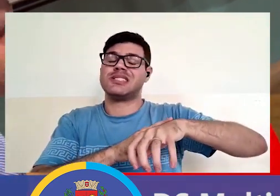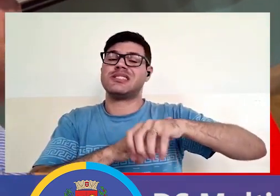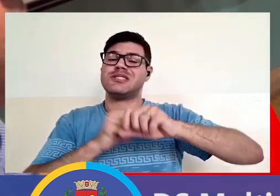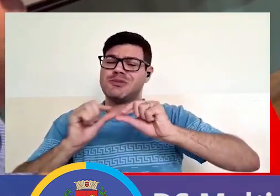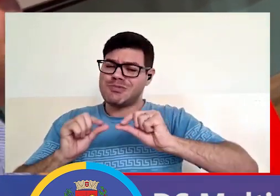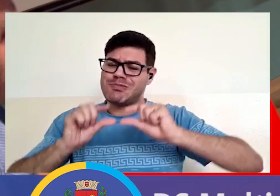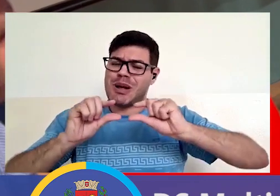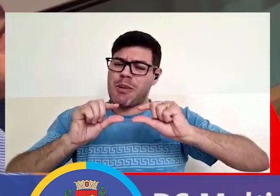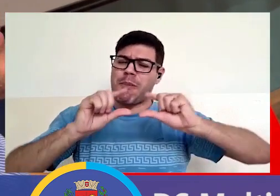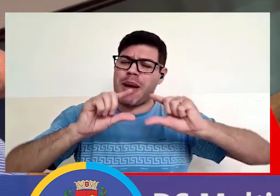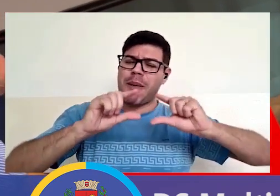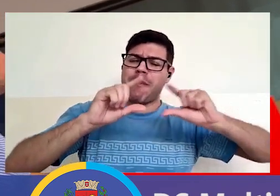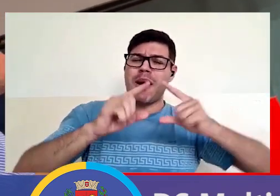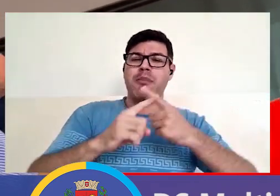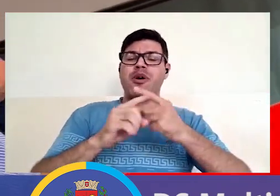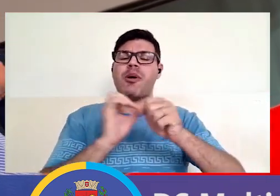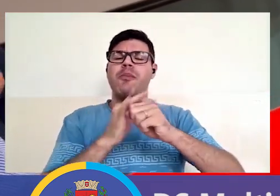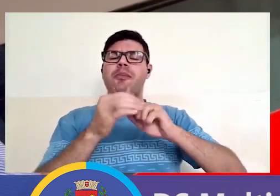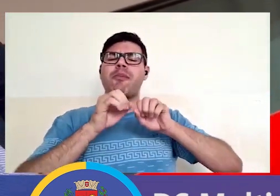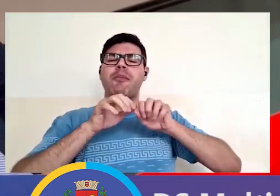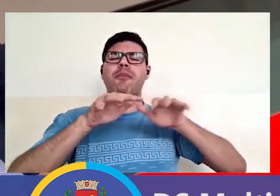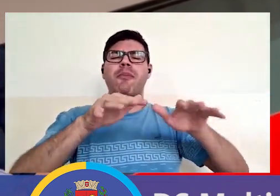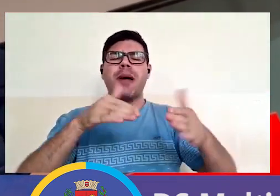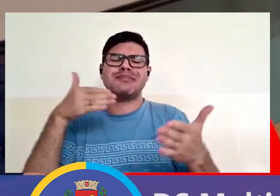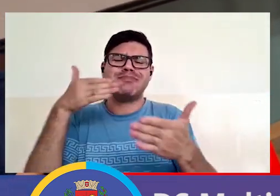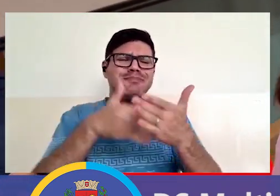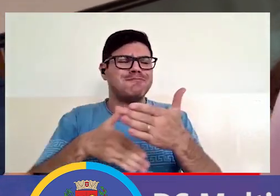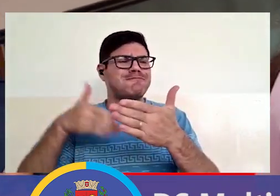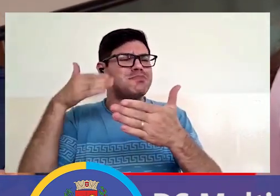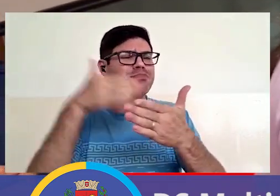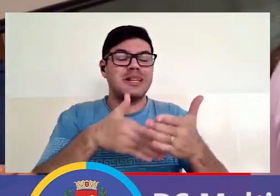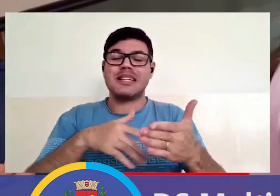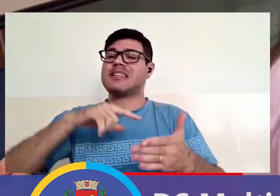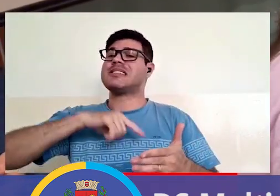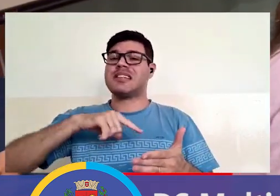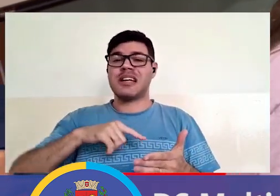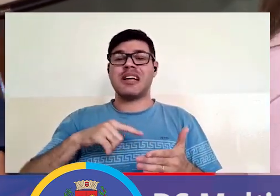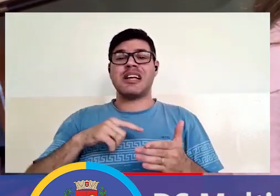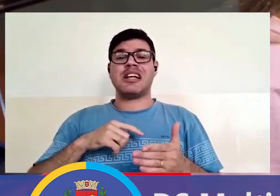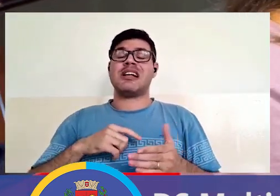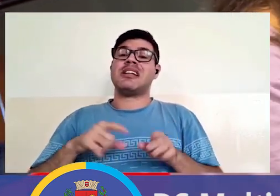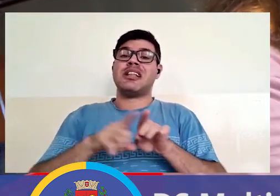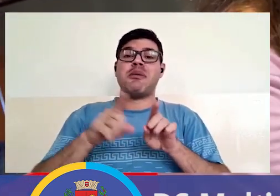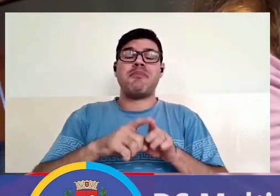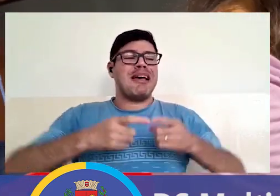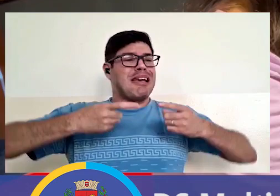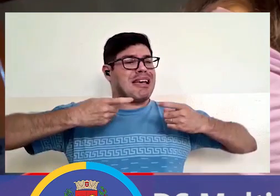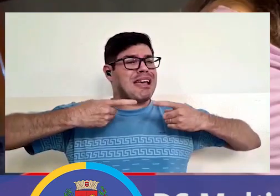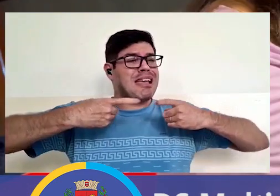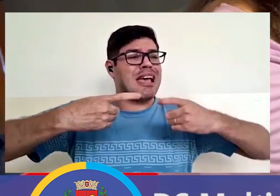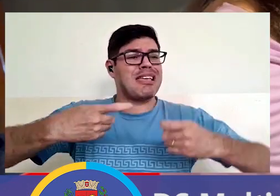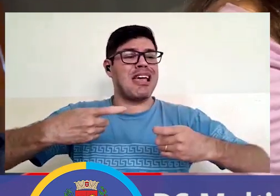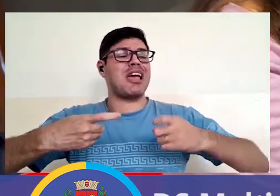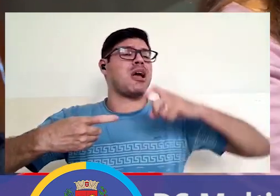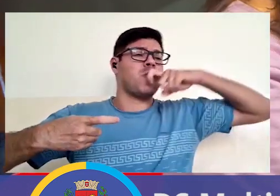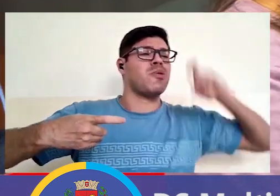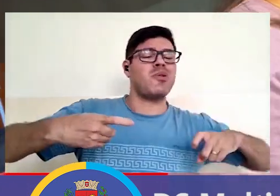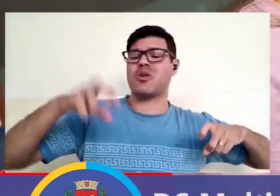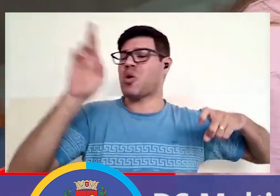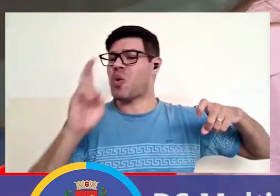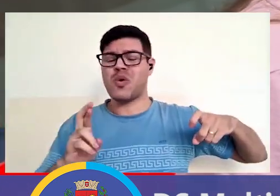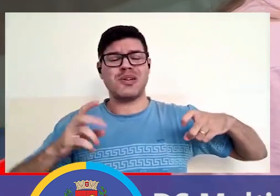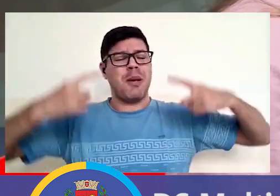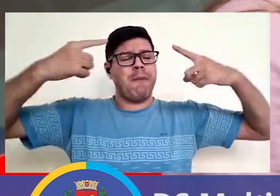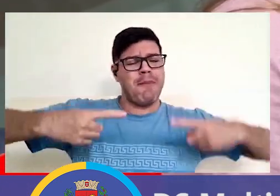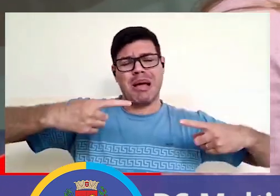de recuperação do pós-pandemia, a Covid impactou, a questão da guerra na Rússia, né? Na Ucrânia, entre a Rússia e a